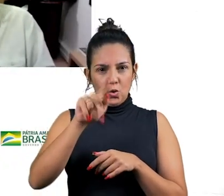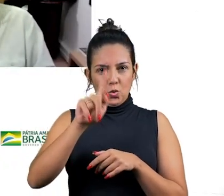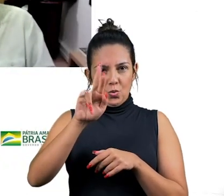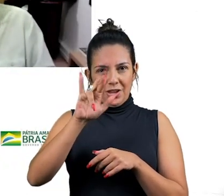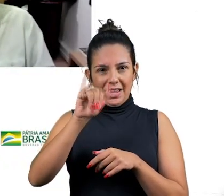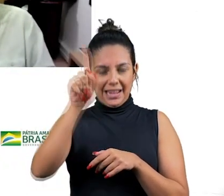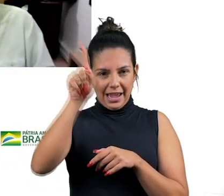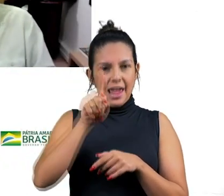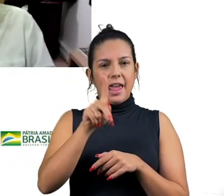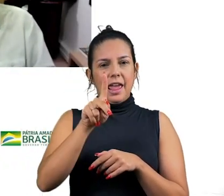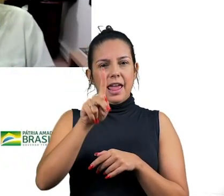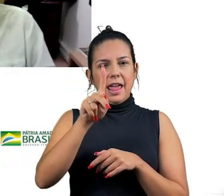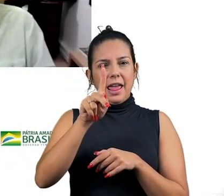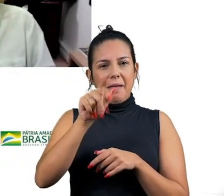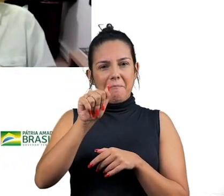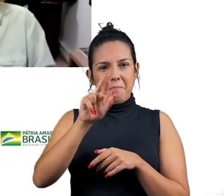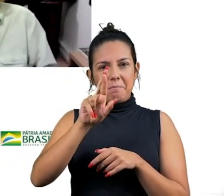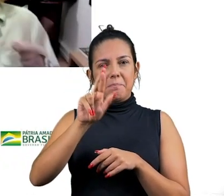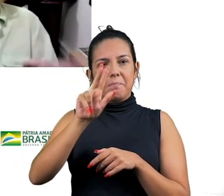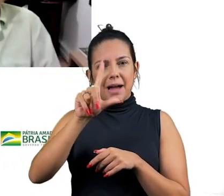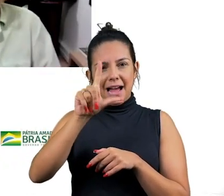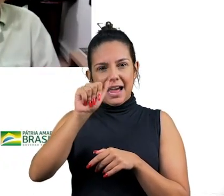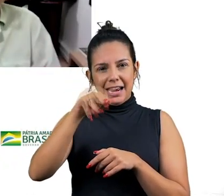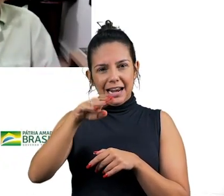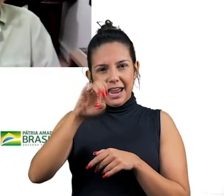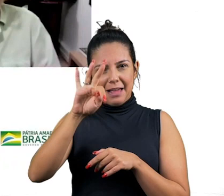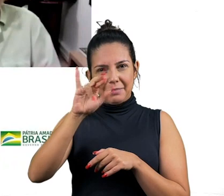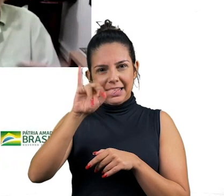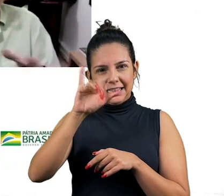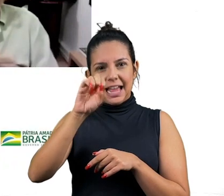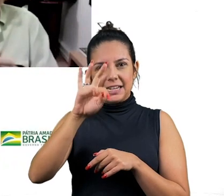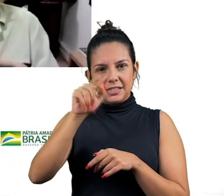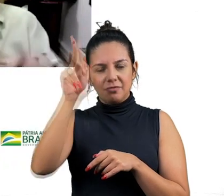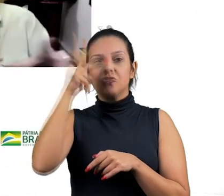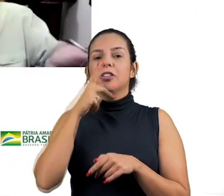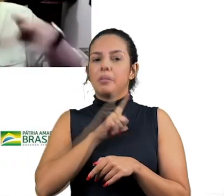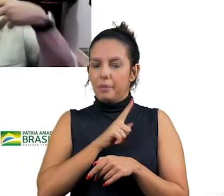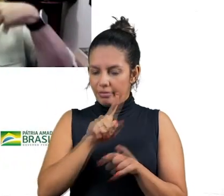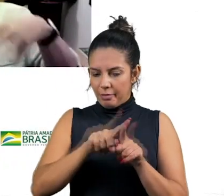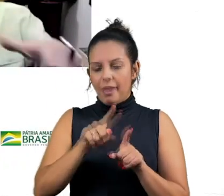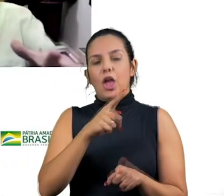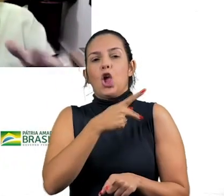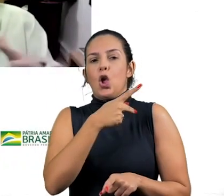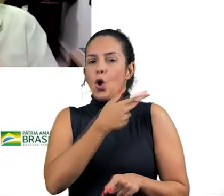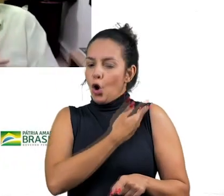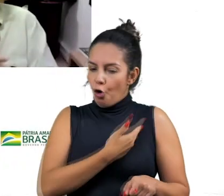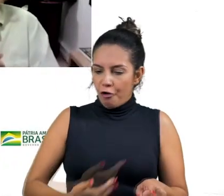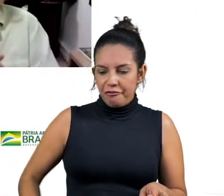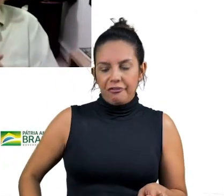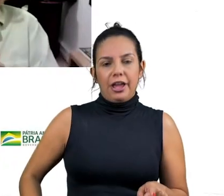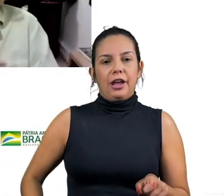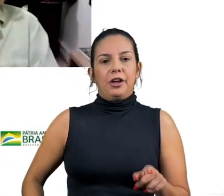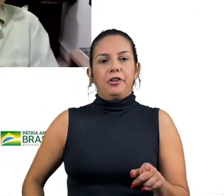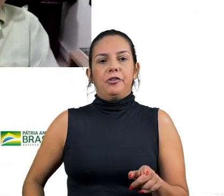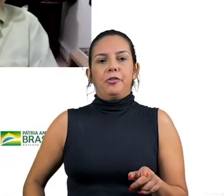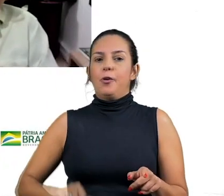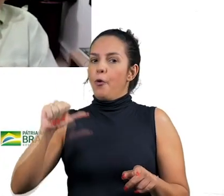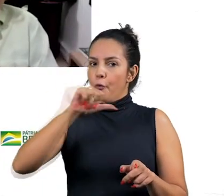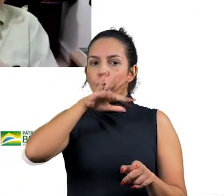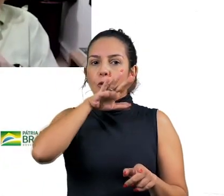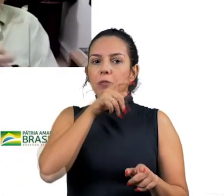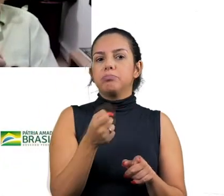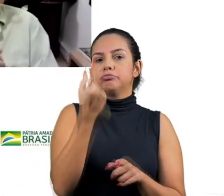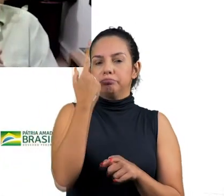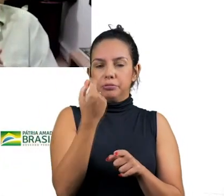parlamentarista e o Reino Unido também. E lá tem governantes incidentais. No caso da Hungria, destruindo a democracia.